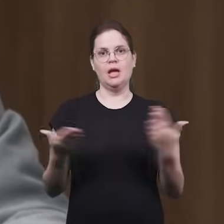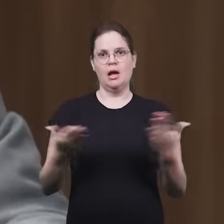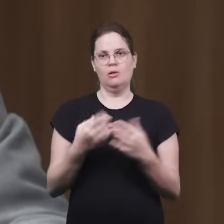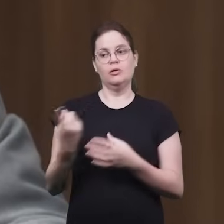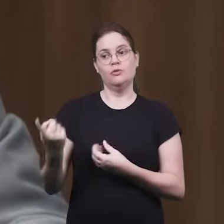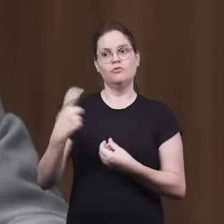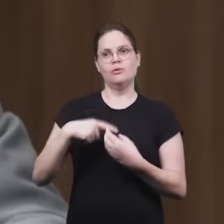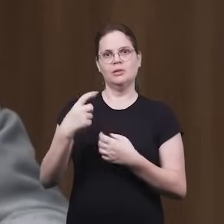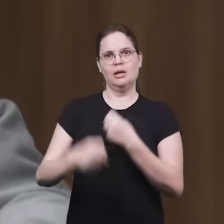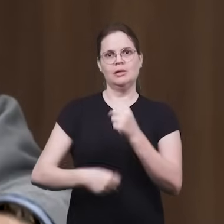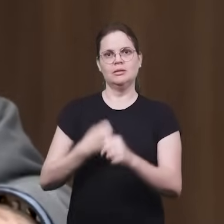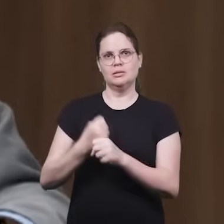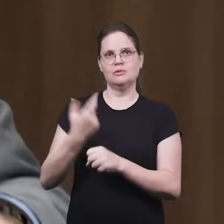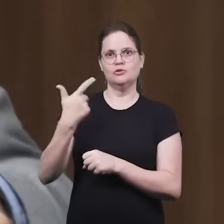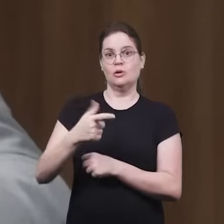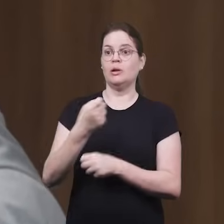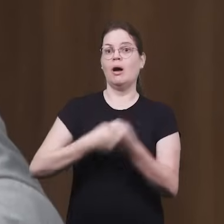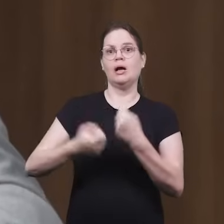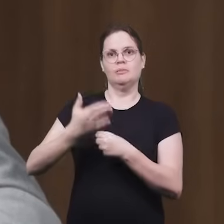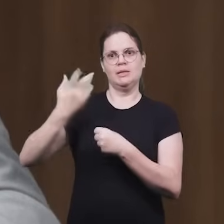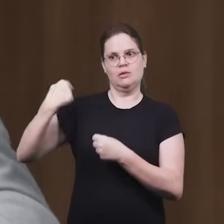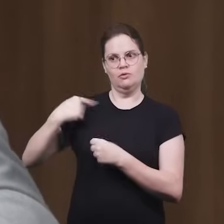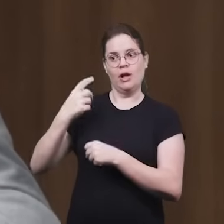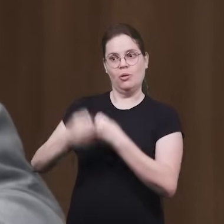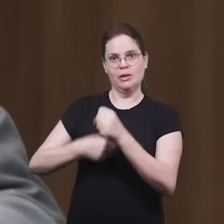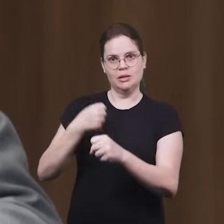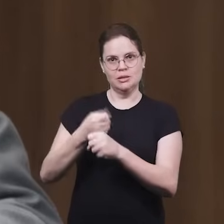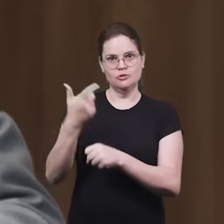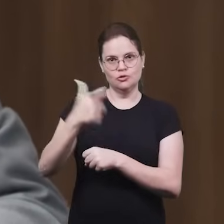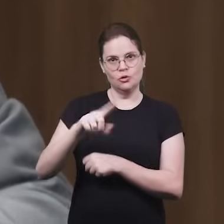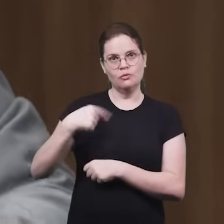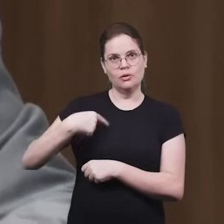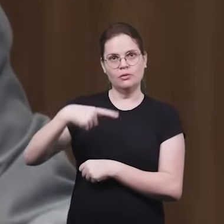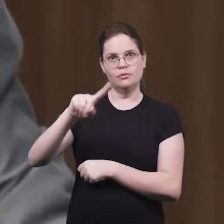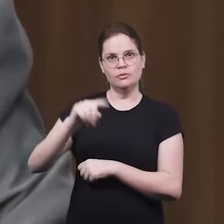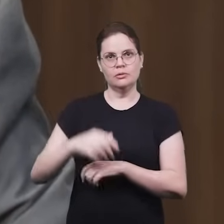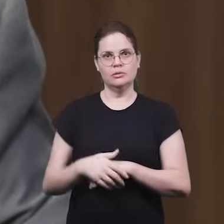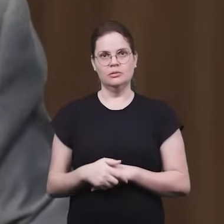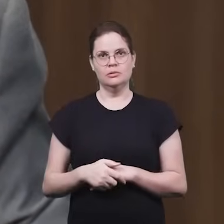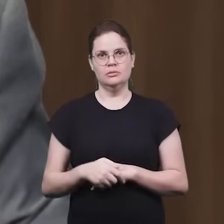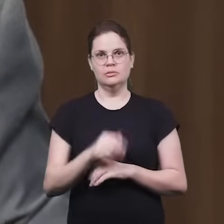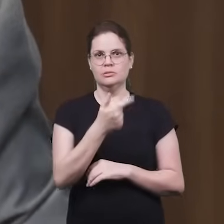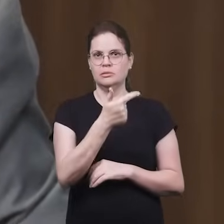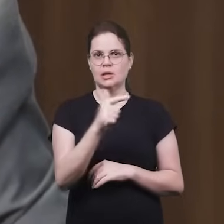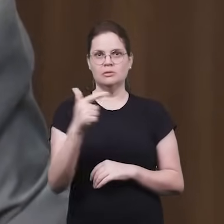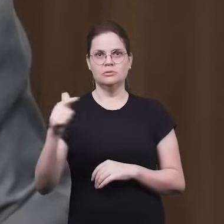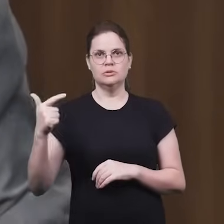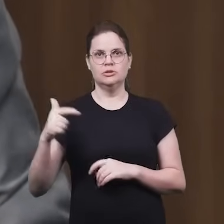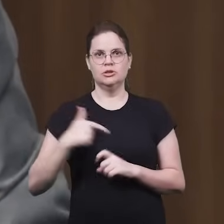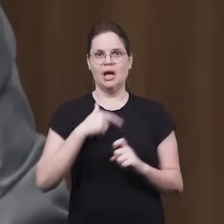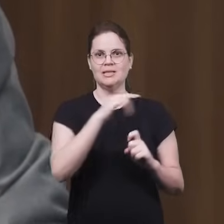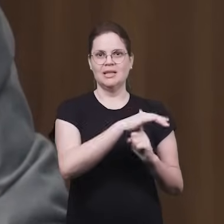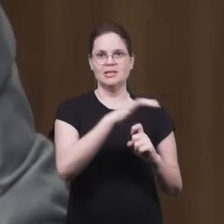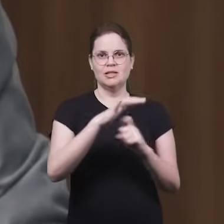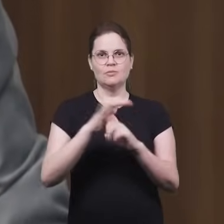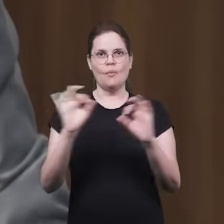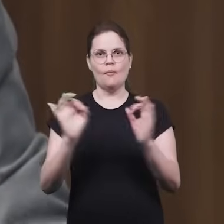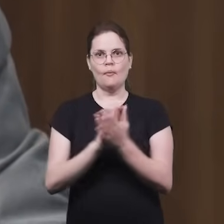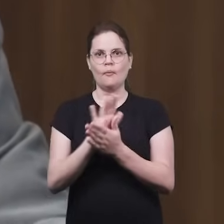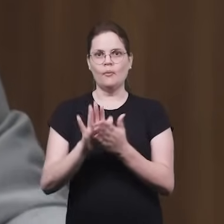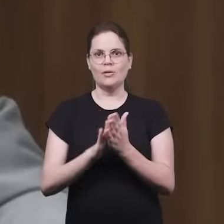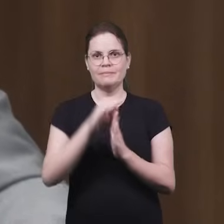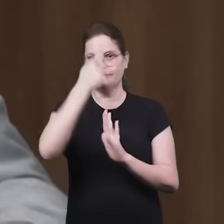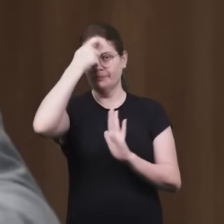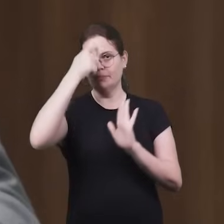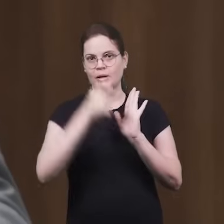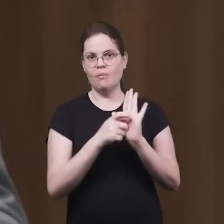esse congresso. Foi ano passado, esse ano estivemos lá. Eu não encontrei nenhum estande de inteligência artificial. O que